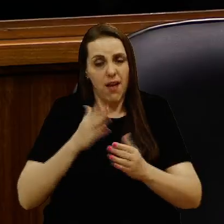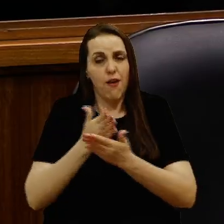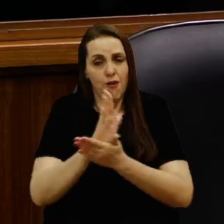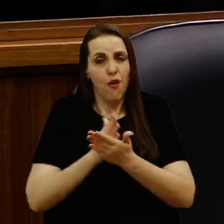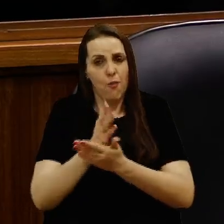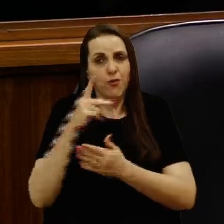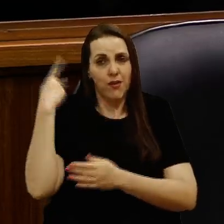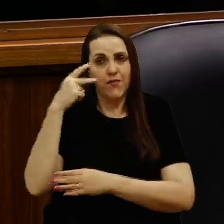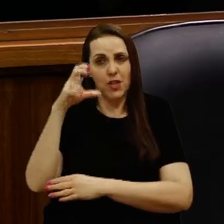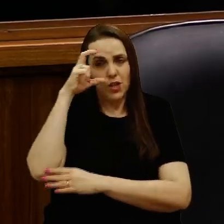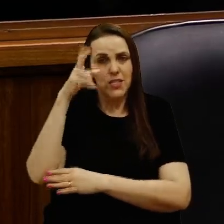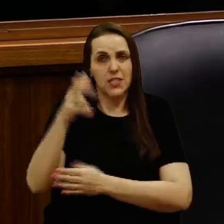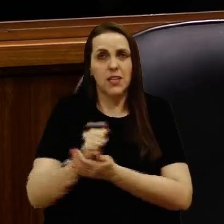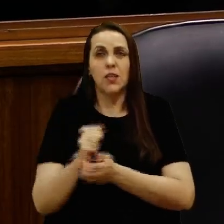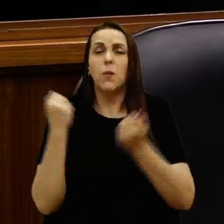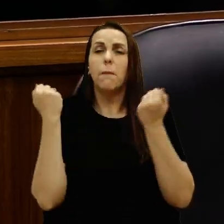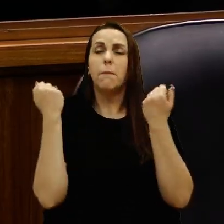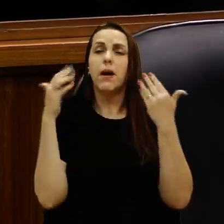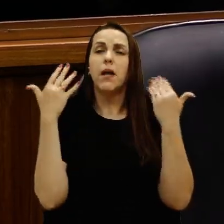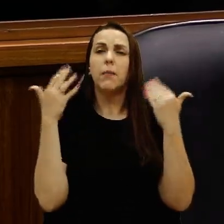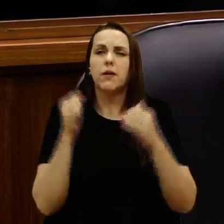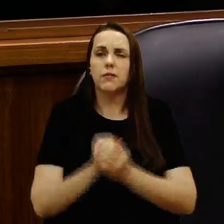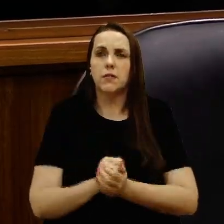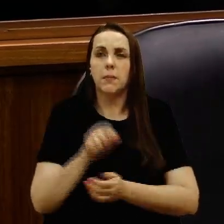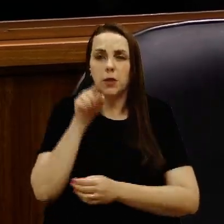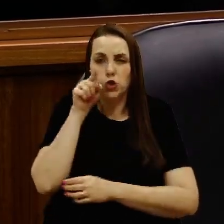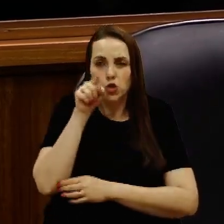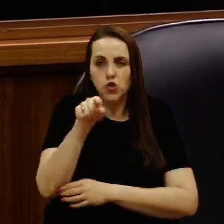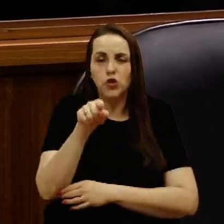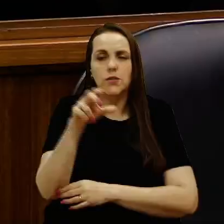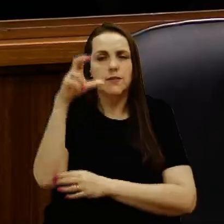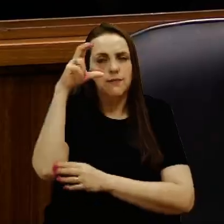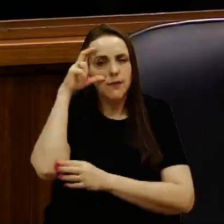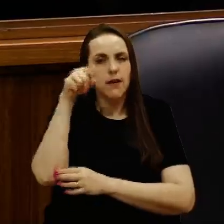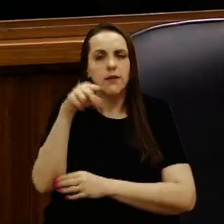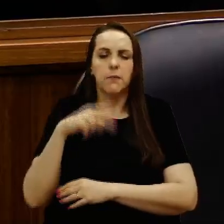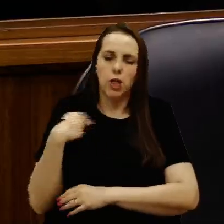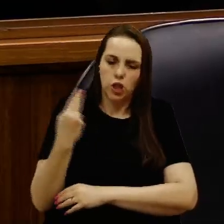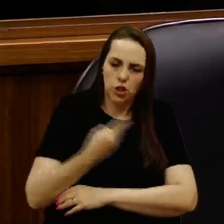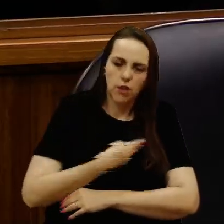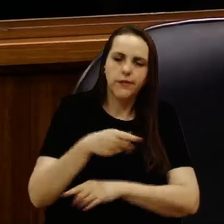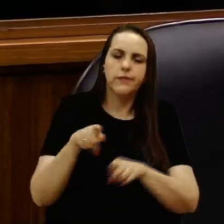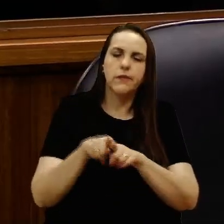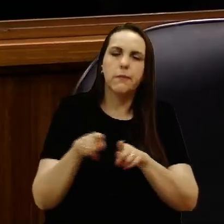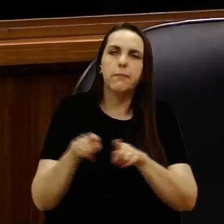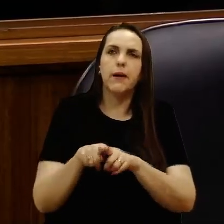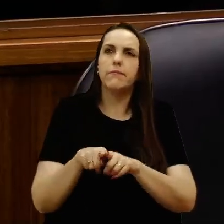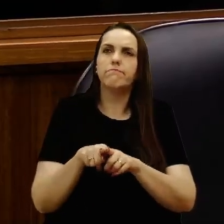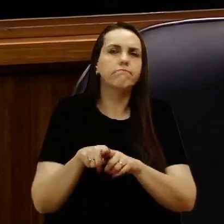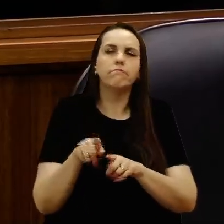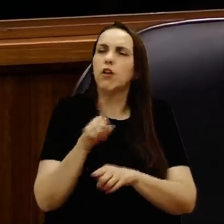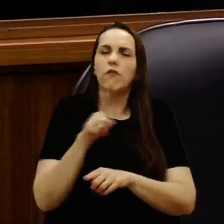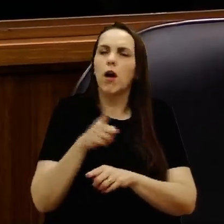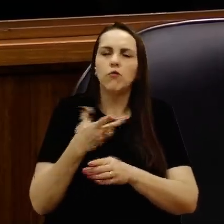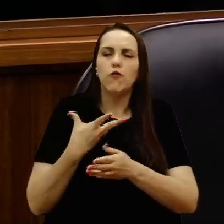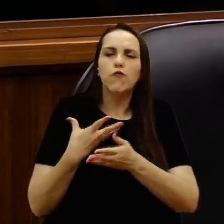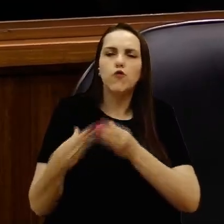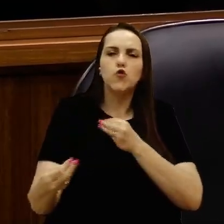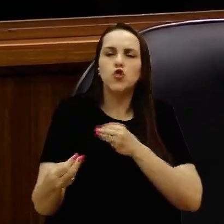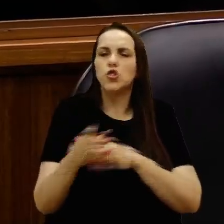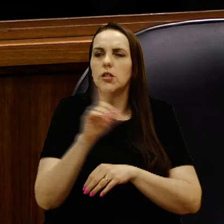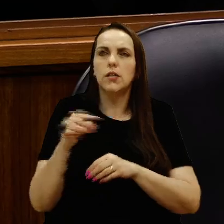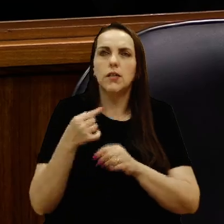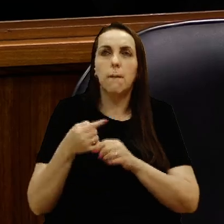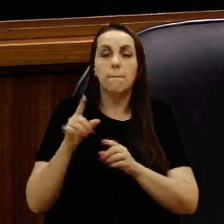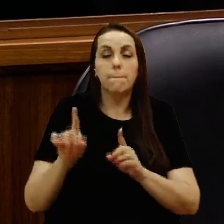Então, parabéns. Parabéns para ti, parabéns para nós, que não vamos nos furtar de, primeiramente,